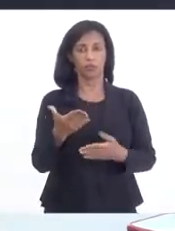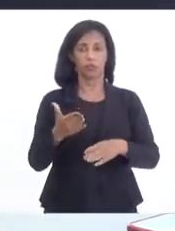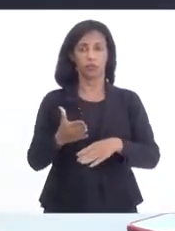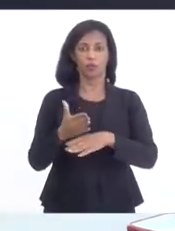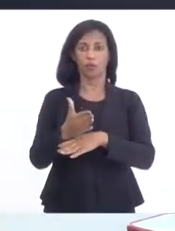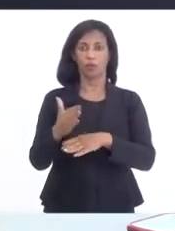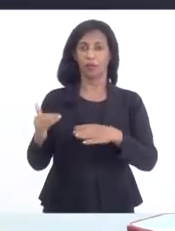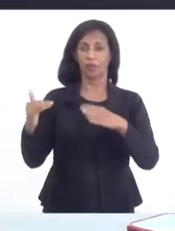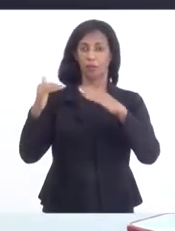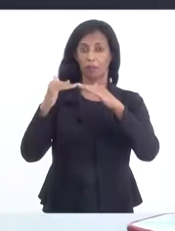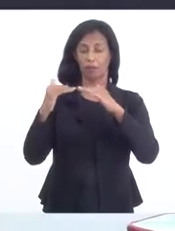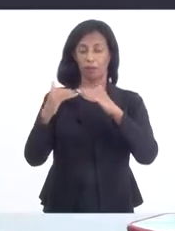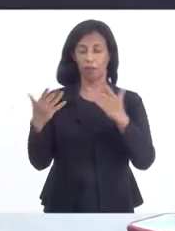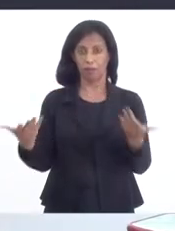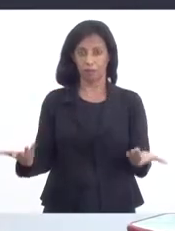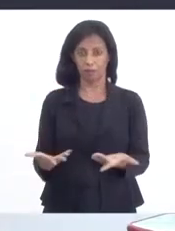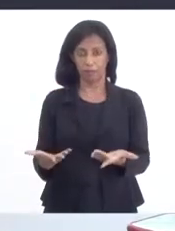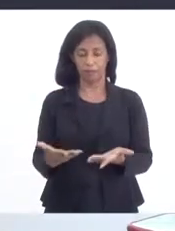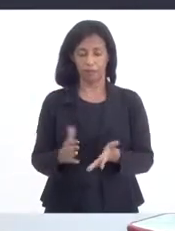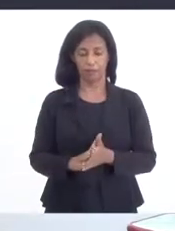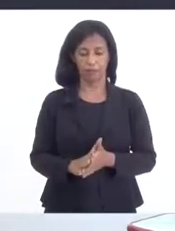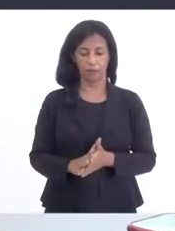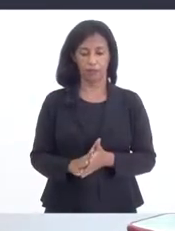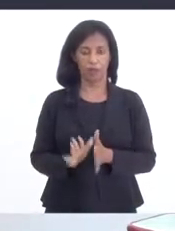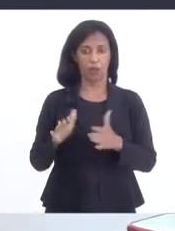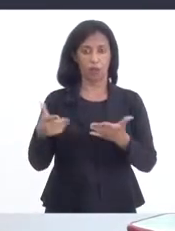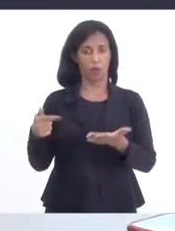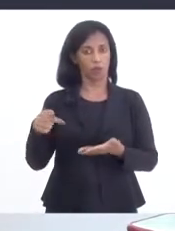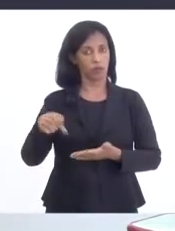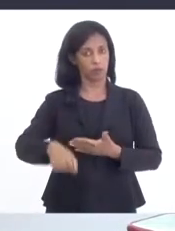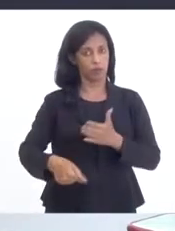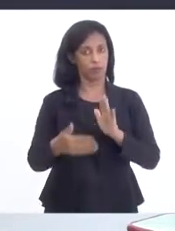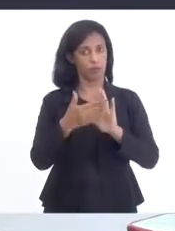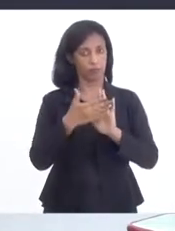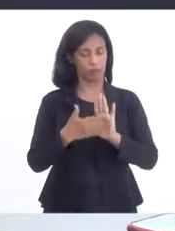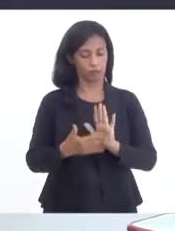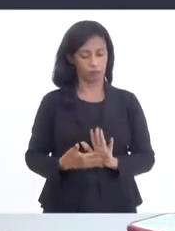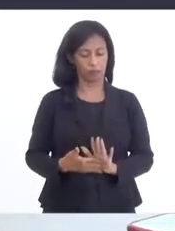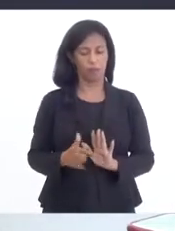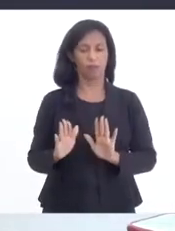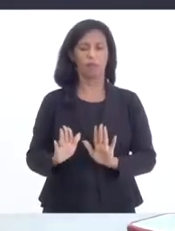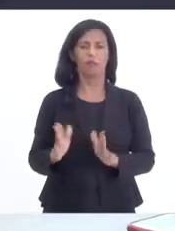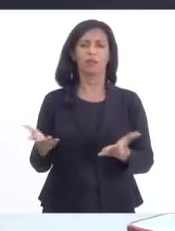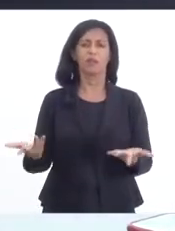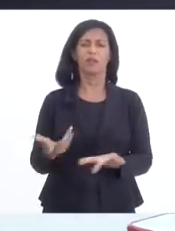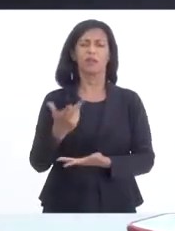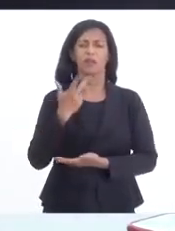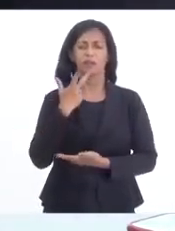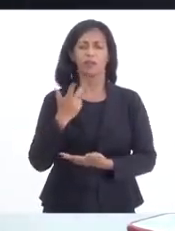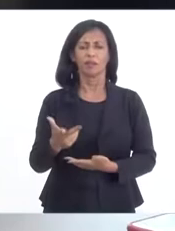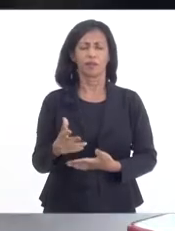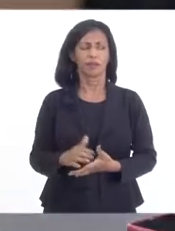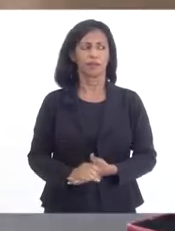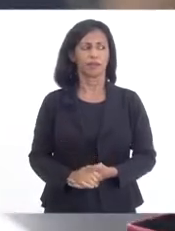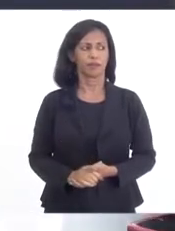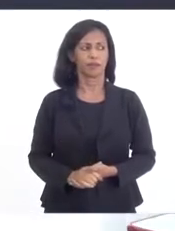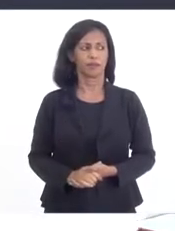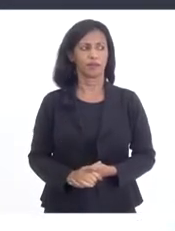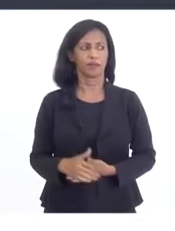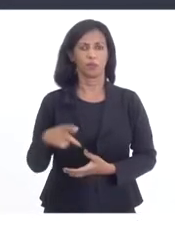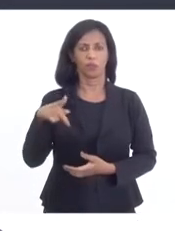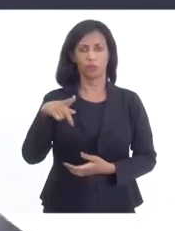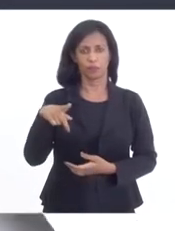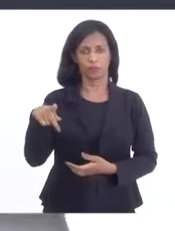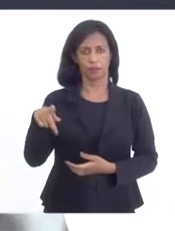no mérito da mesma quando ela estiver aqui na pauta. Mas queria falar aqui no